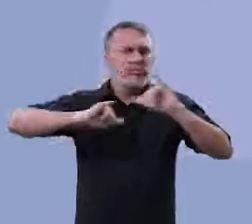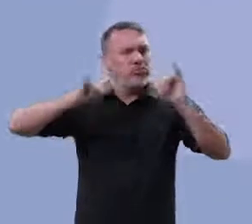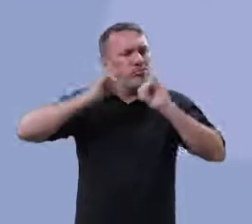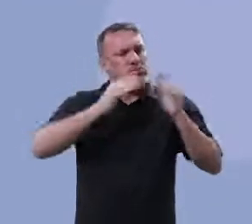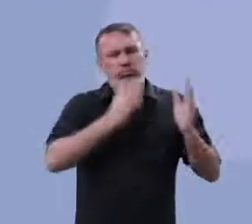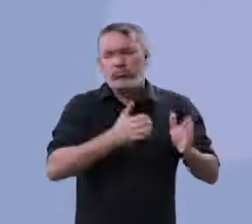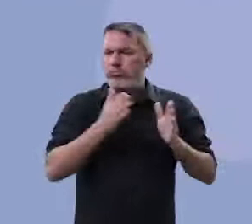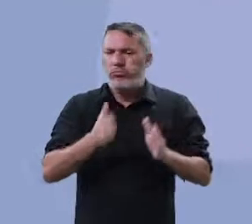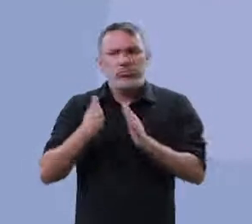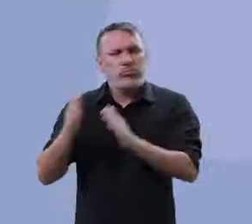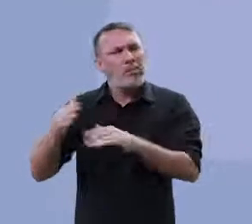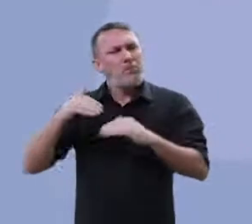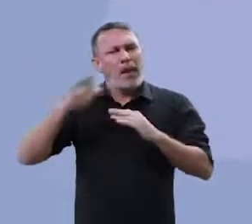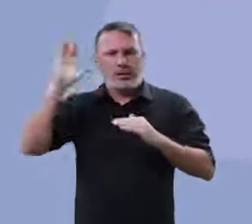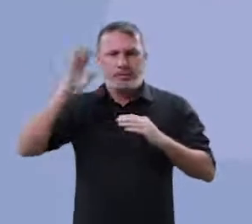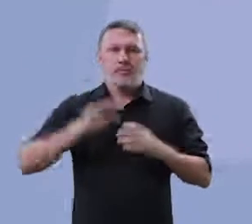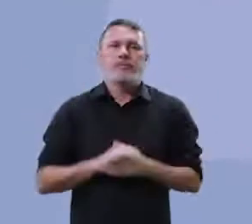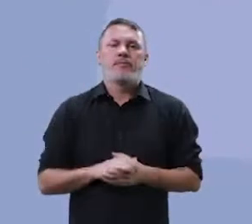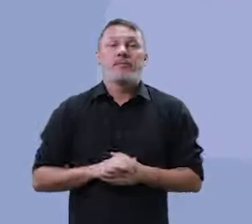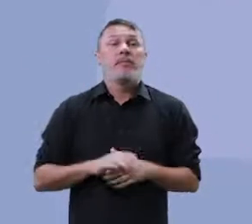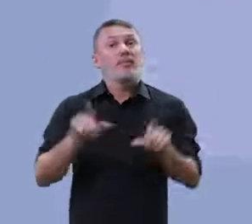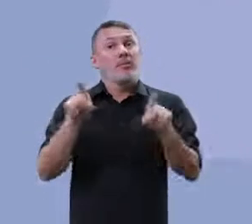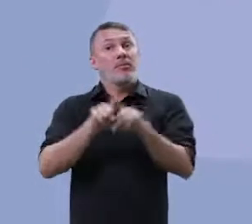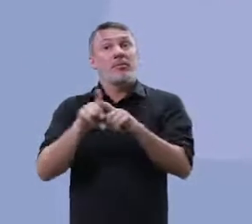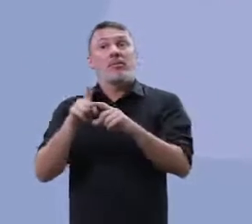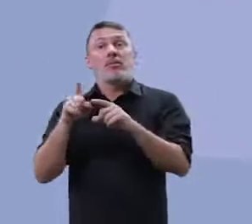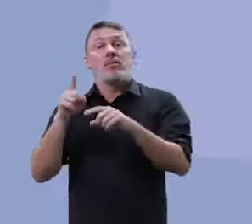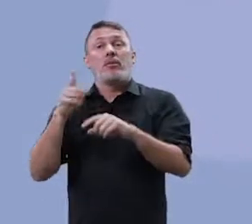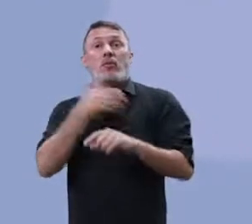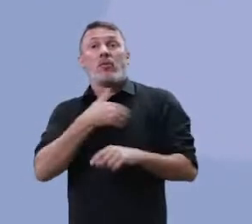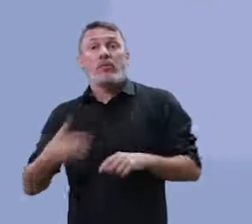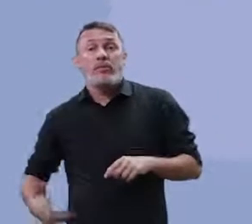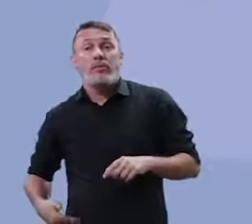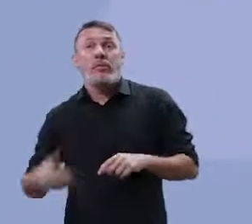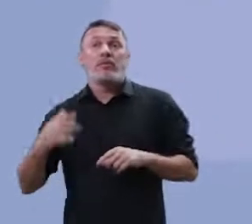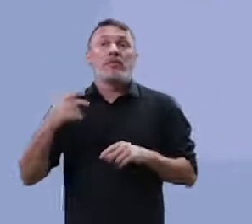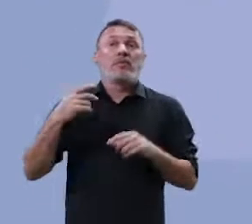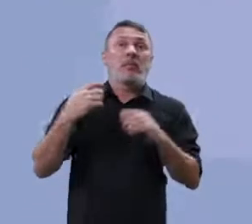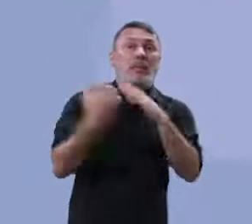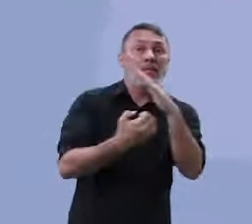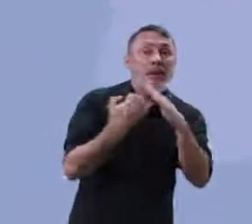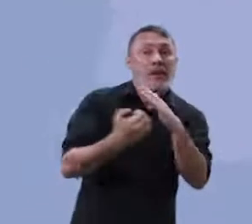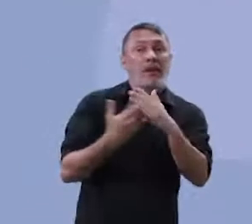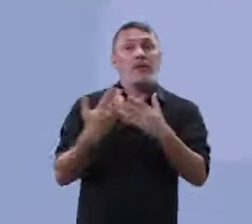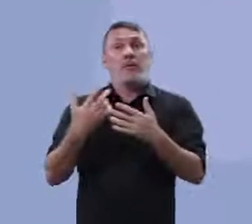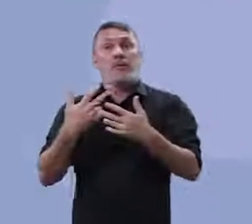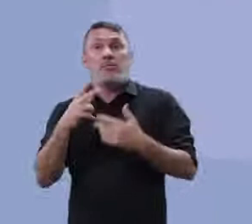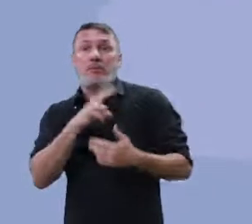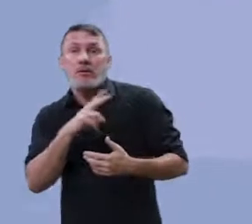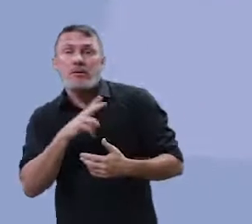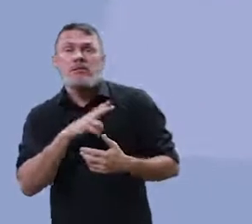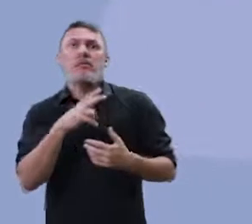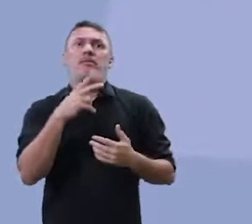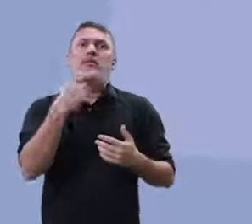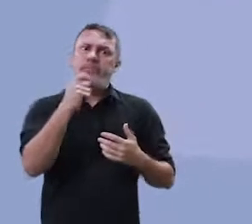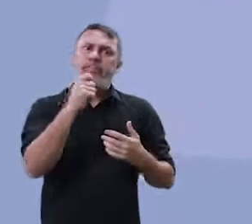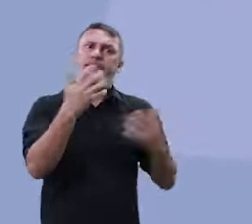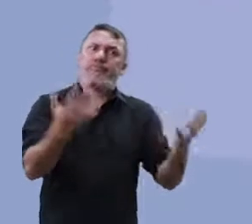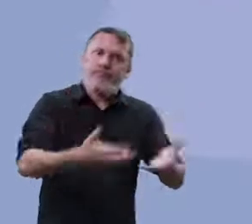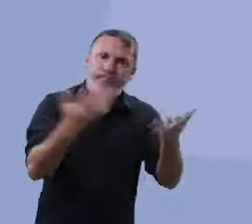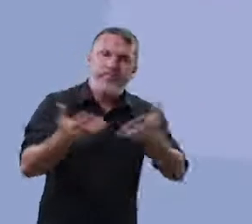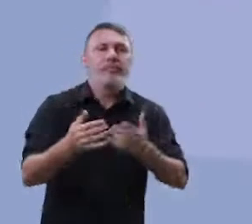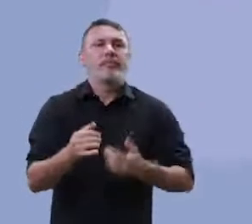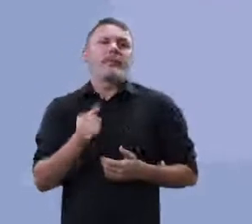constantemente. Precisa acontecer essas campanhas. Maior incentivo governamental, né, na questão das empresas privadas, na utilização